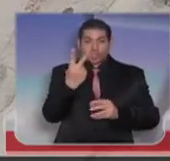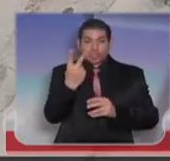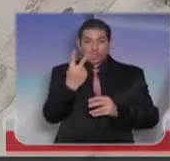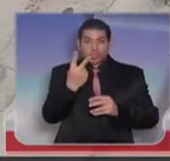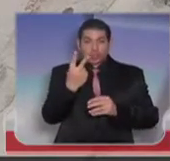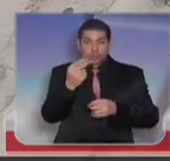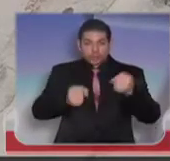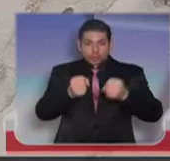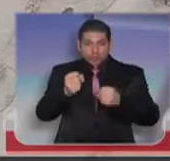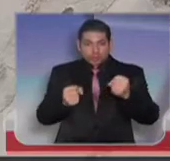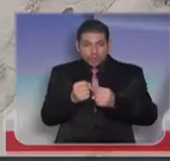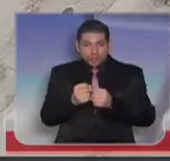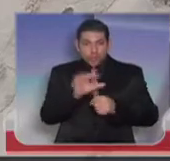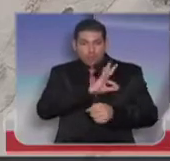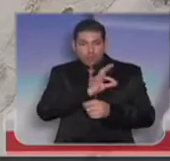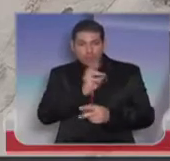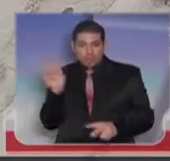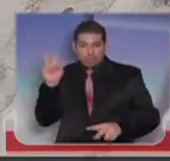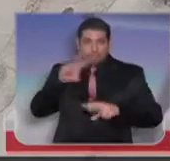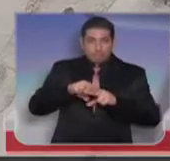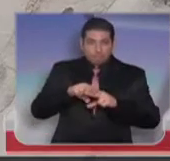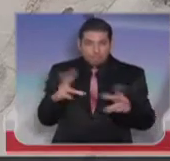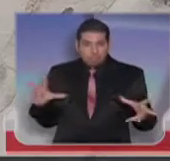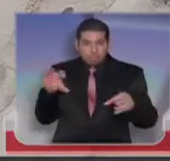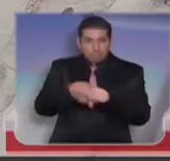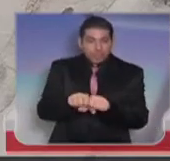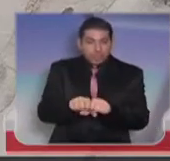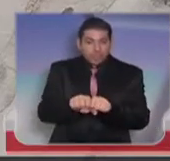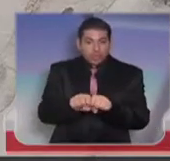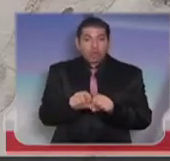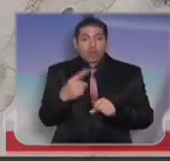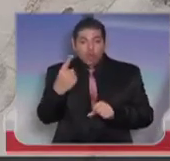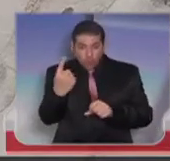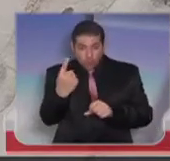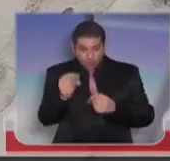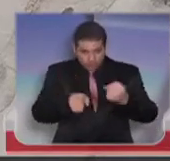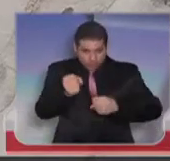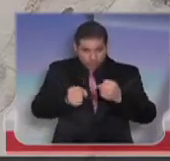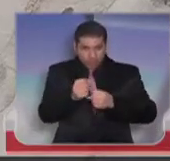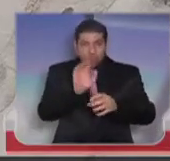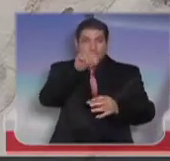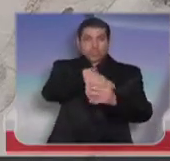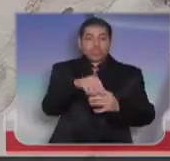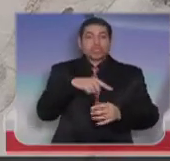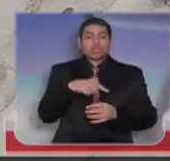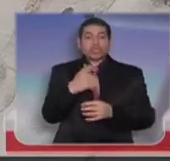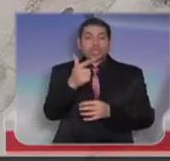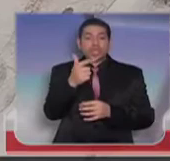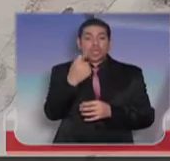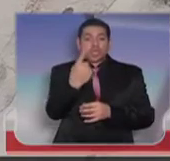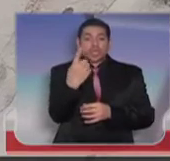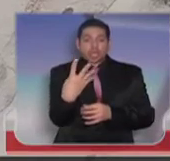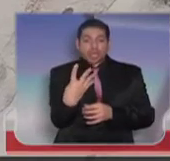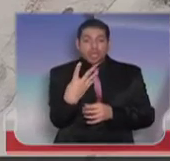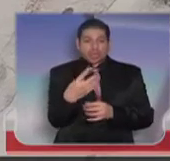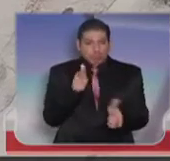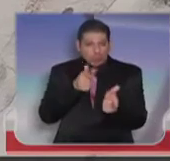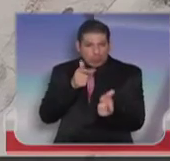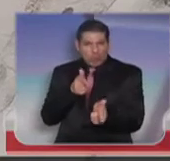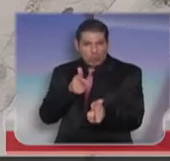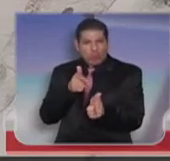na região de Bauru, o primeiro estava com 14 espoletas explosivas, e o segundo veículo, que era um Corsa